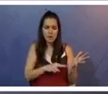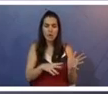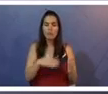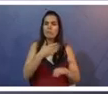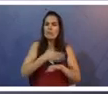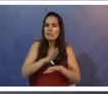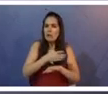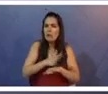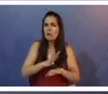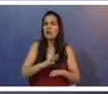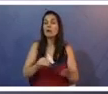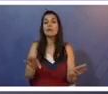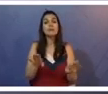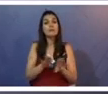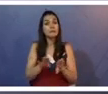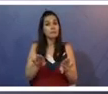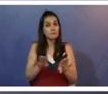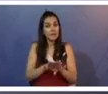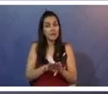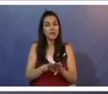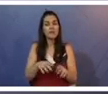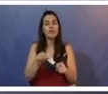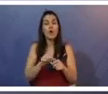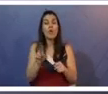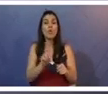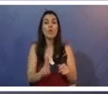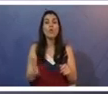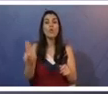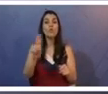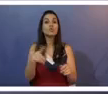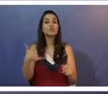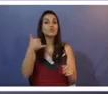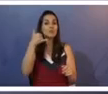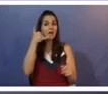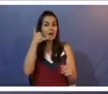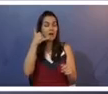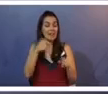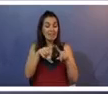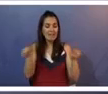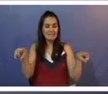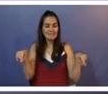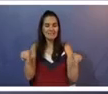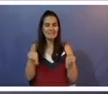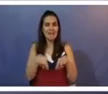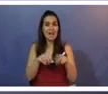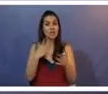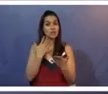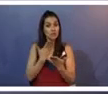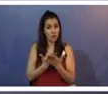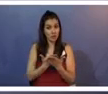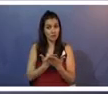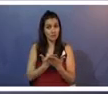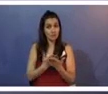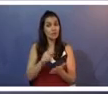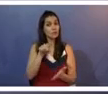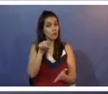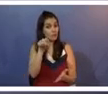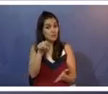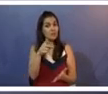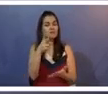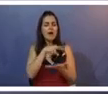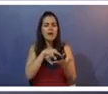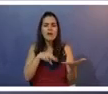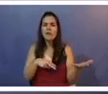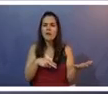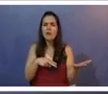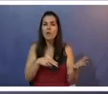39, também trata do uso do celular em sala de aula. Leia-o com atenção. Então, ele é semelhante